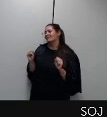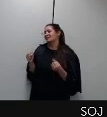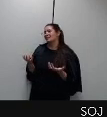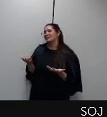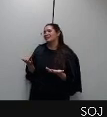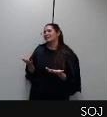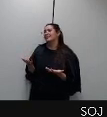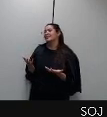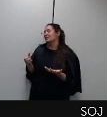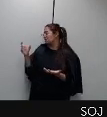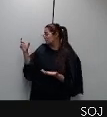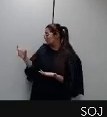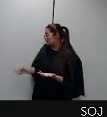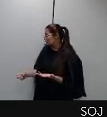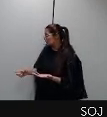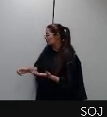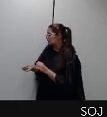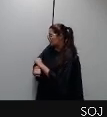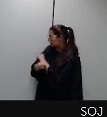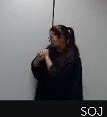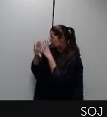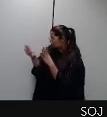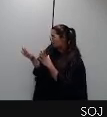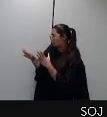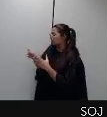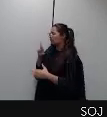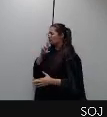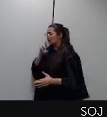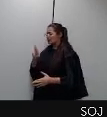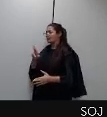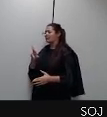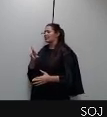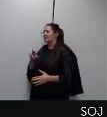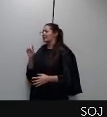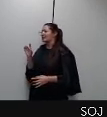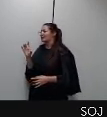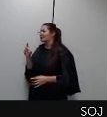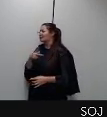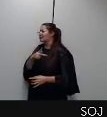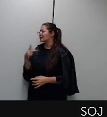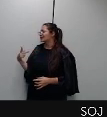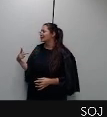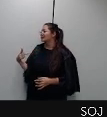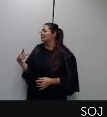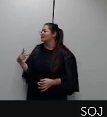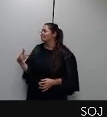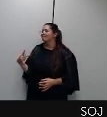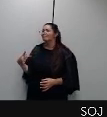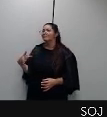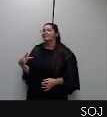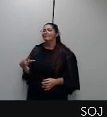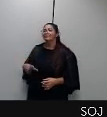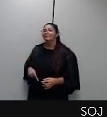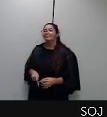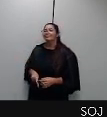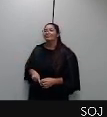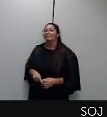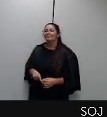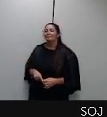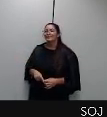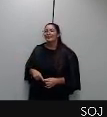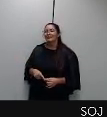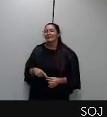participo é claro que não é só isso presidente eu fiz uma longa minuta desnecessária Como são os